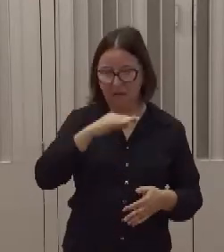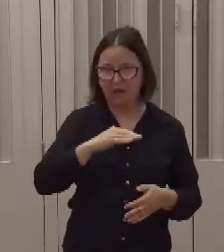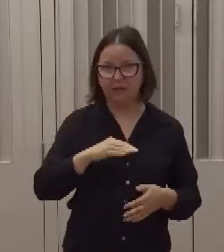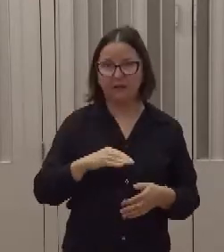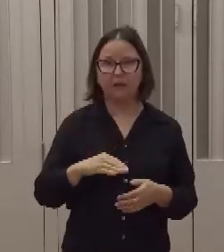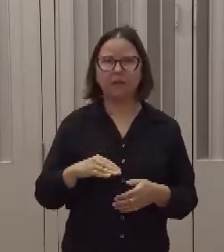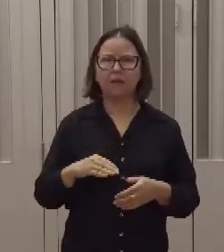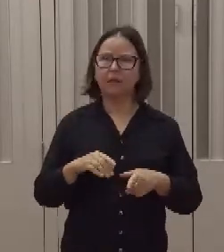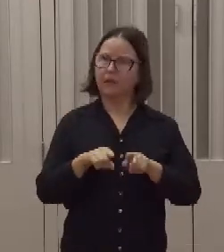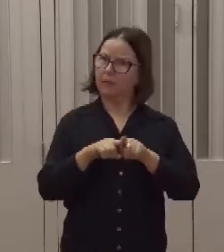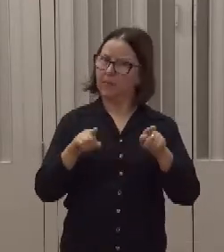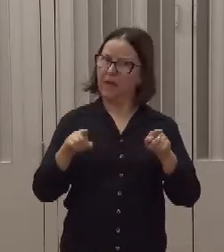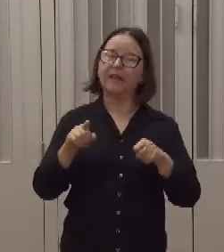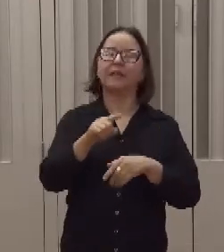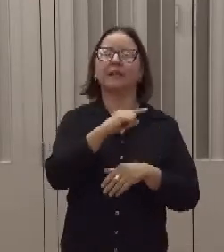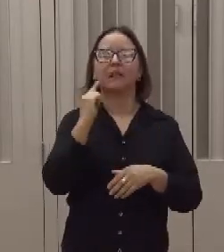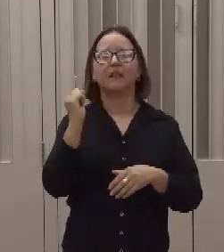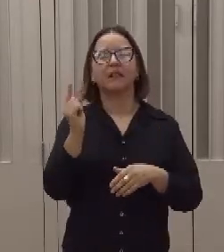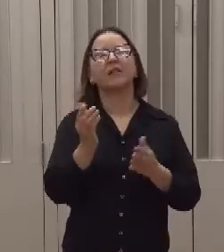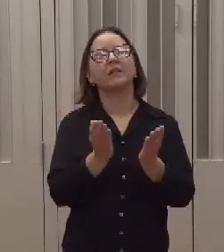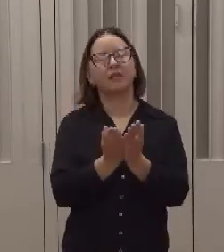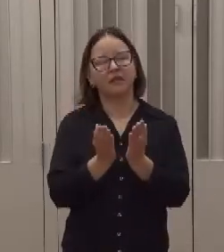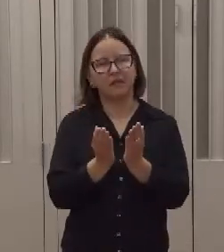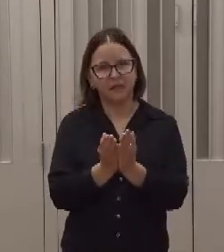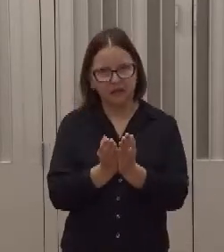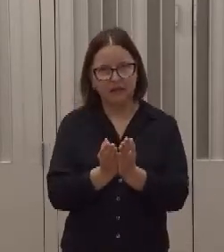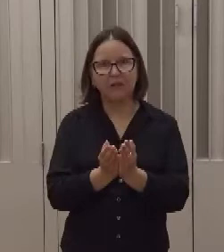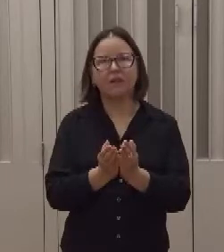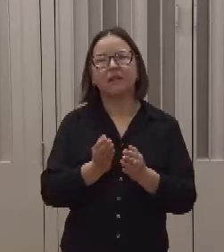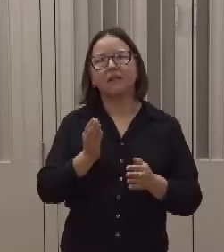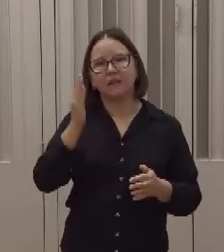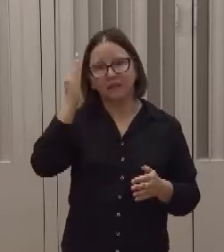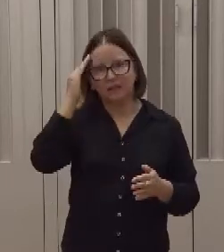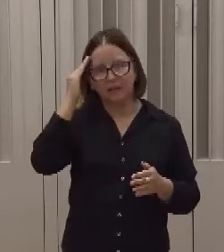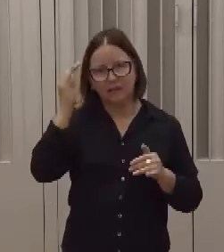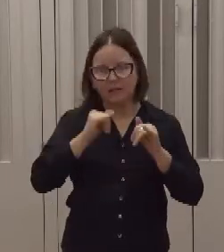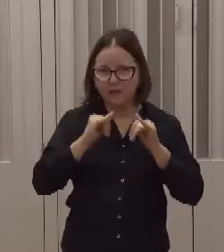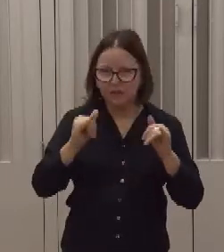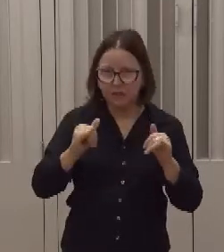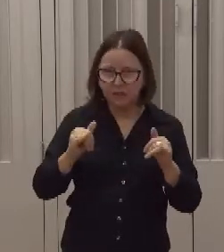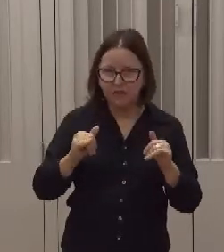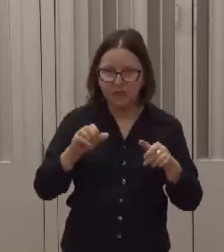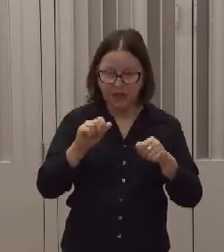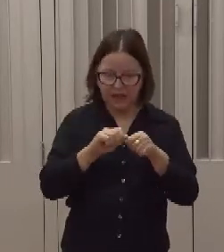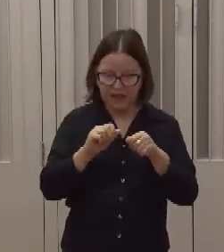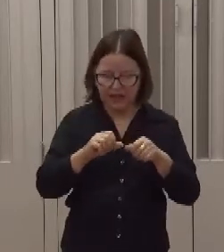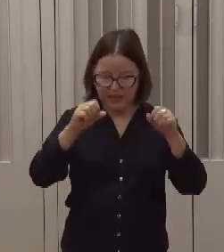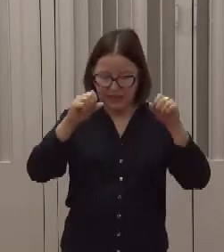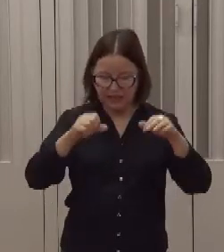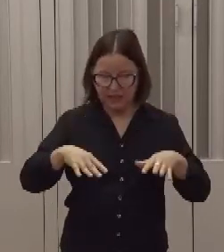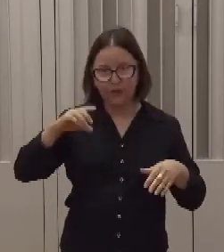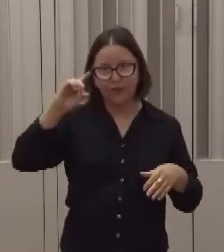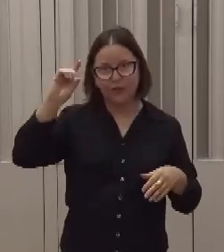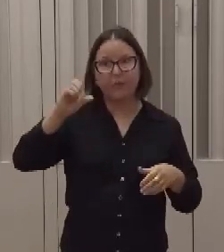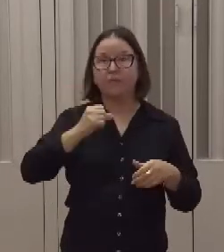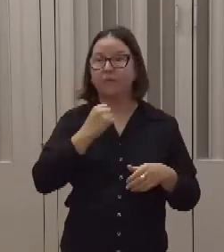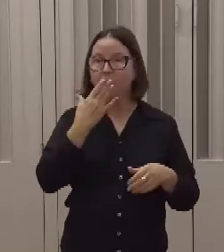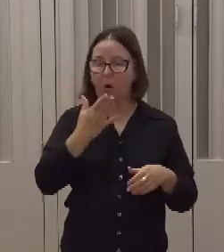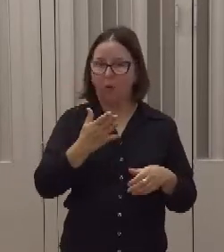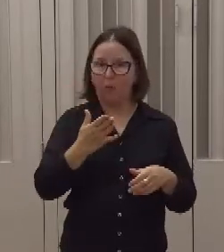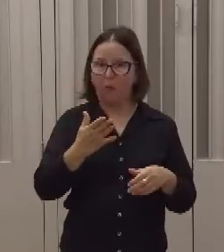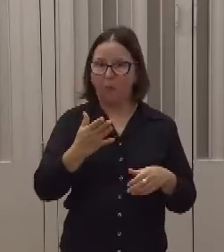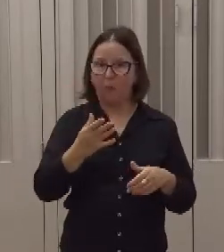cristãos proclamamos que a criação é boa, porém corrompida por conta do pecado e por conta da